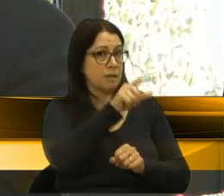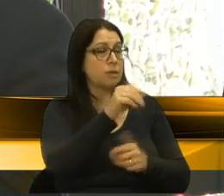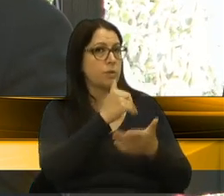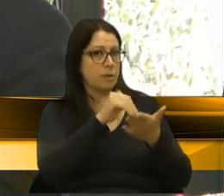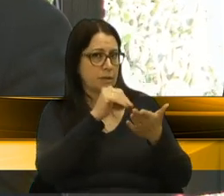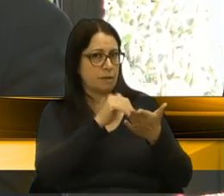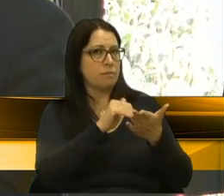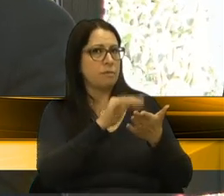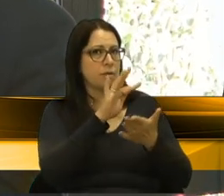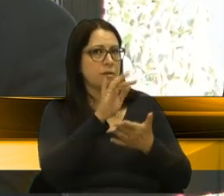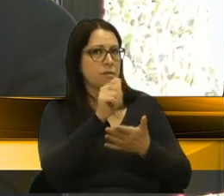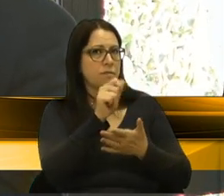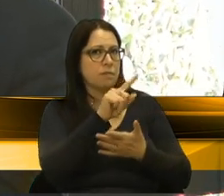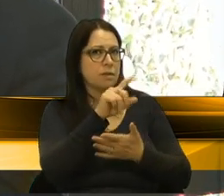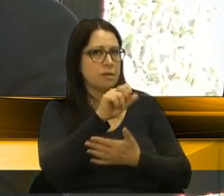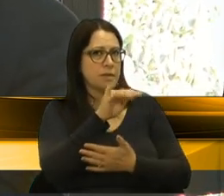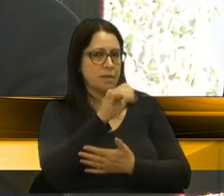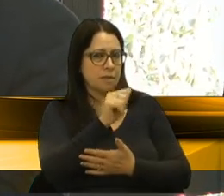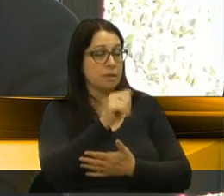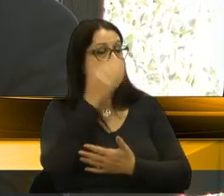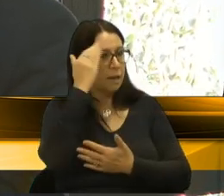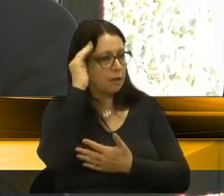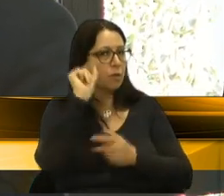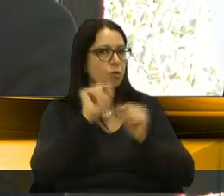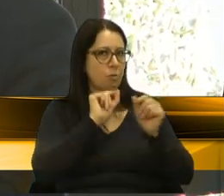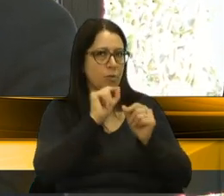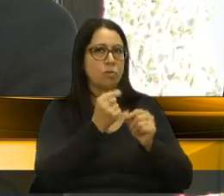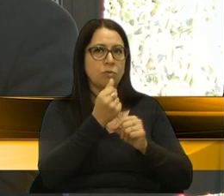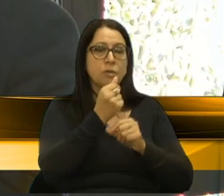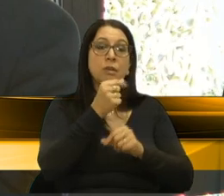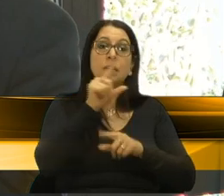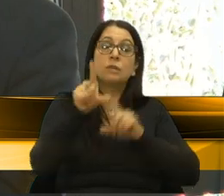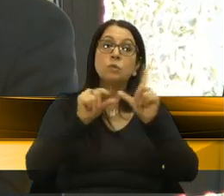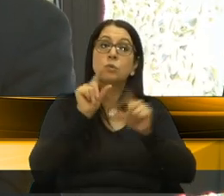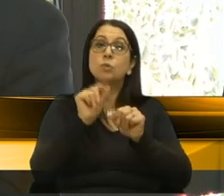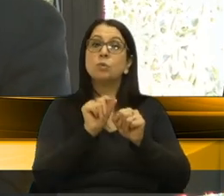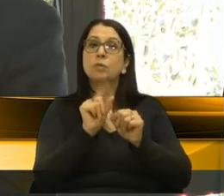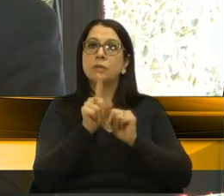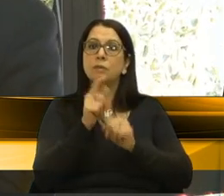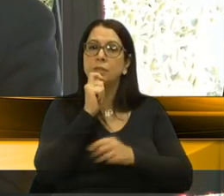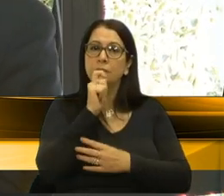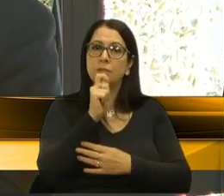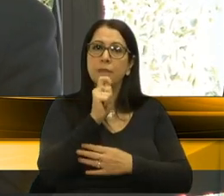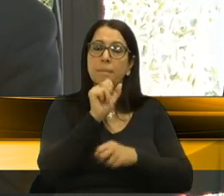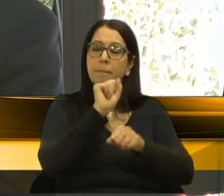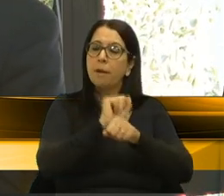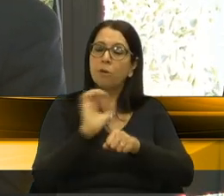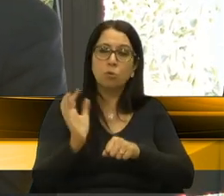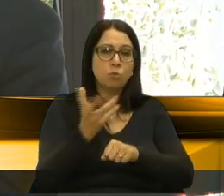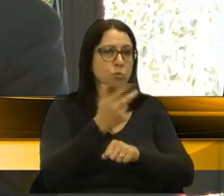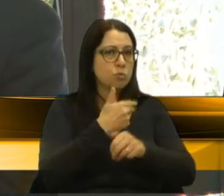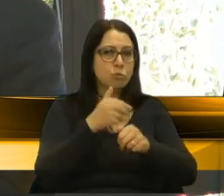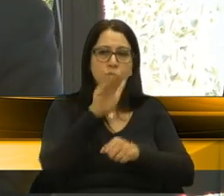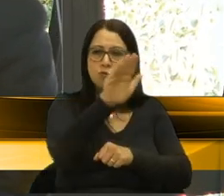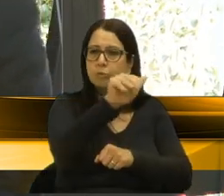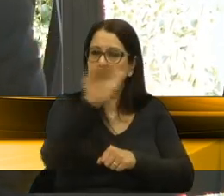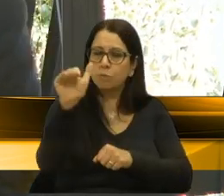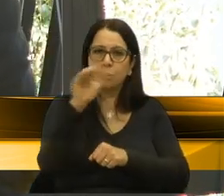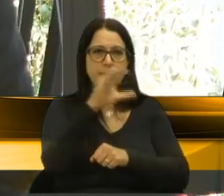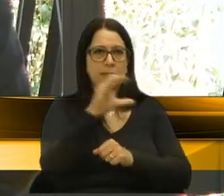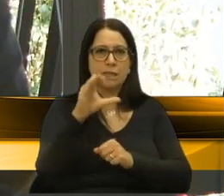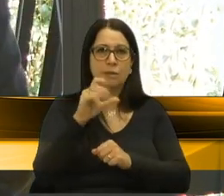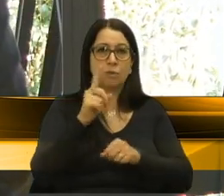é um entendedor dos números. E aí, a alternativa que foi dada nessa entrevista, suspender qualquer nomeação de servidores por um